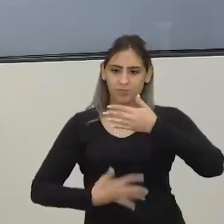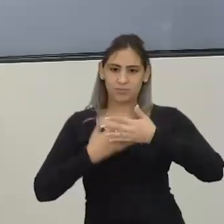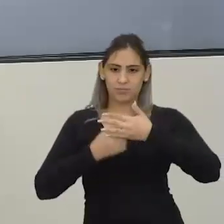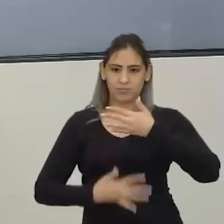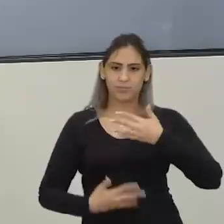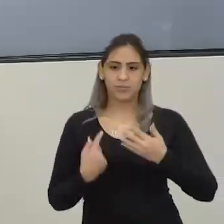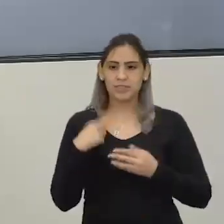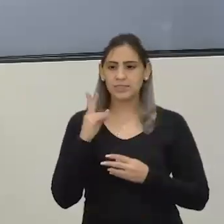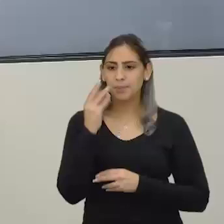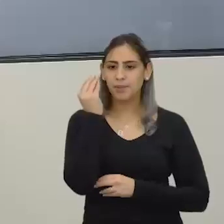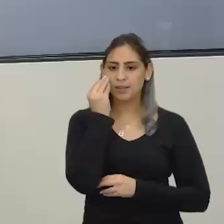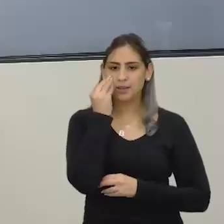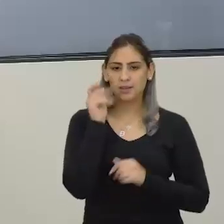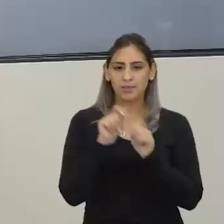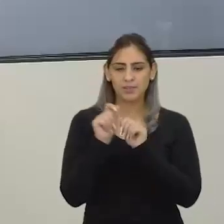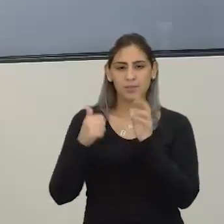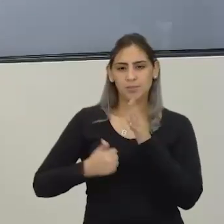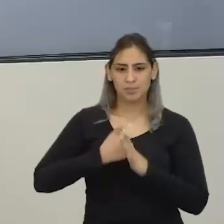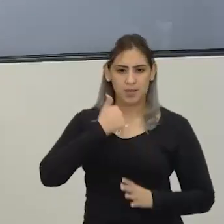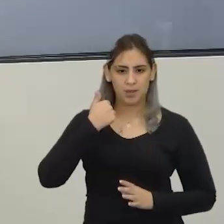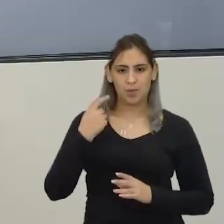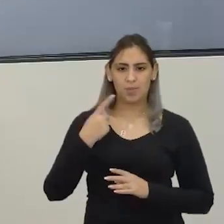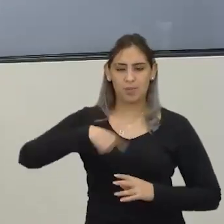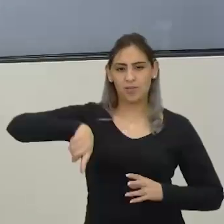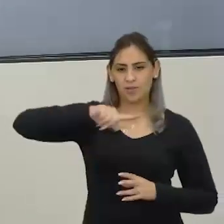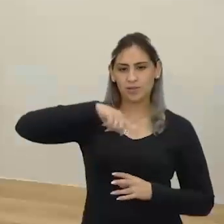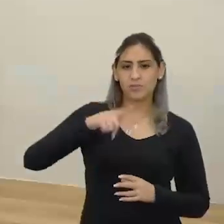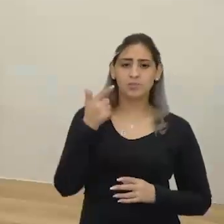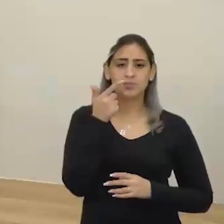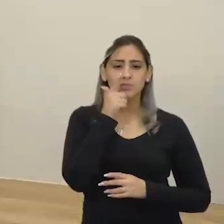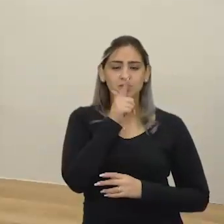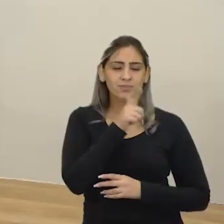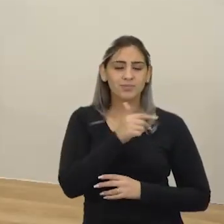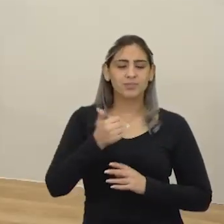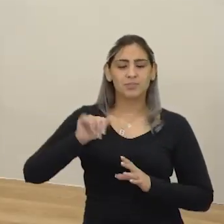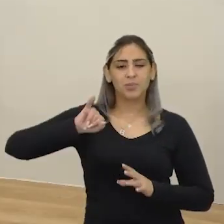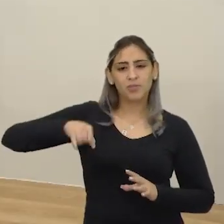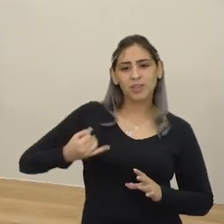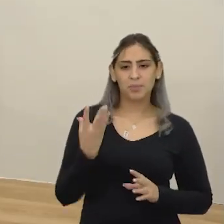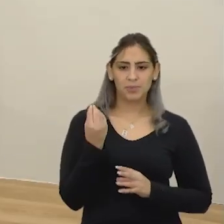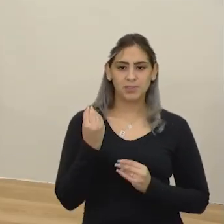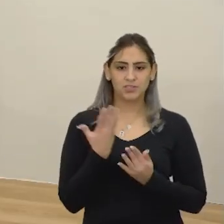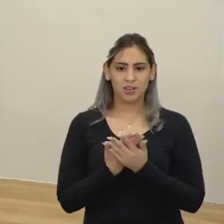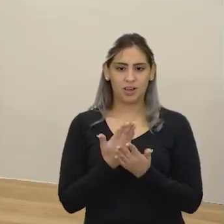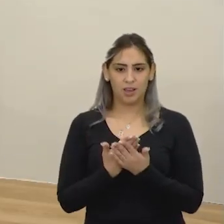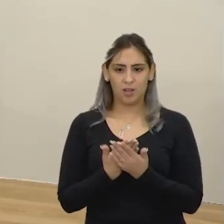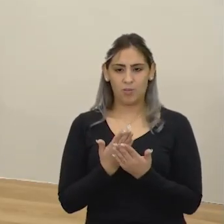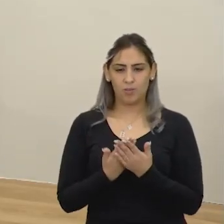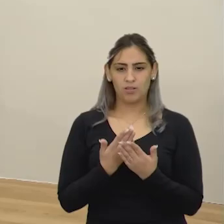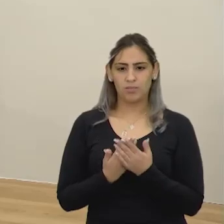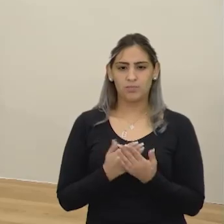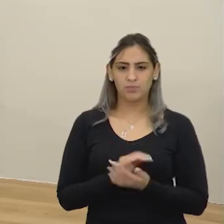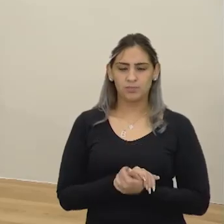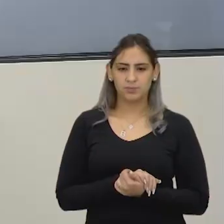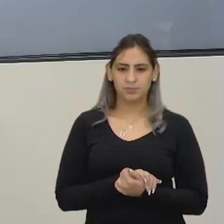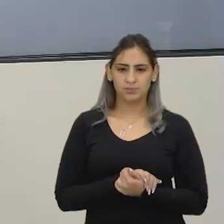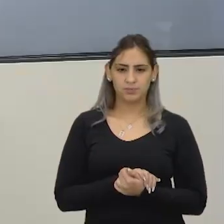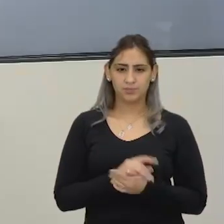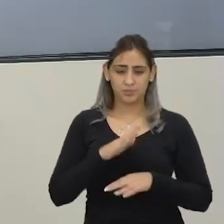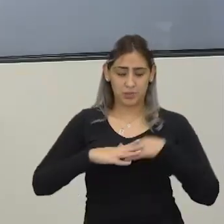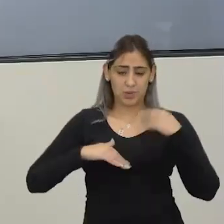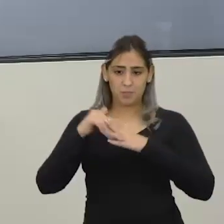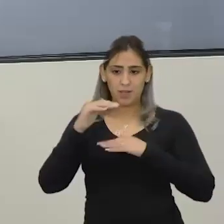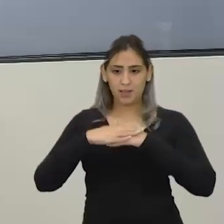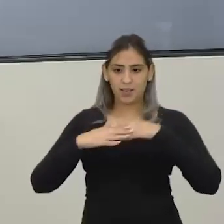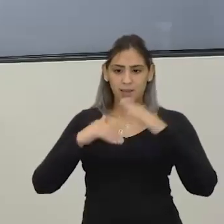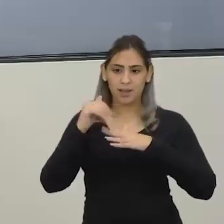aí possível para vocês, para que vocês consigam usufruir da nossa aula Sim. também, para que vocês consigam aí utilizar os nossos